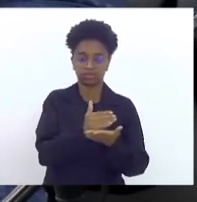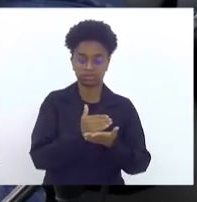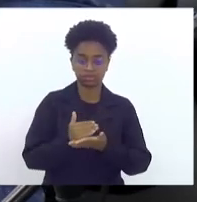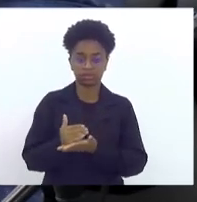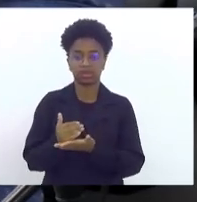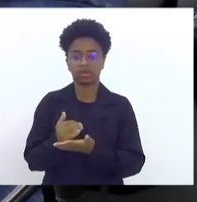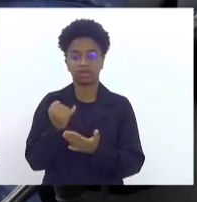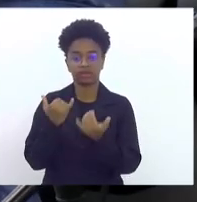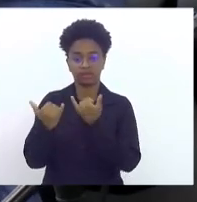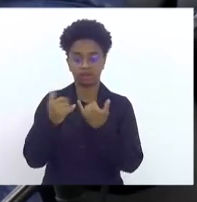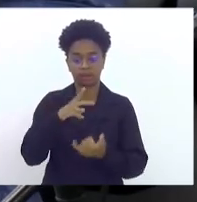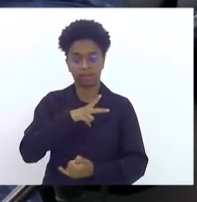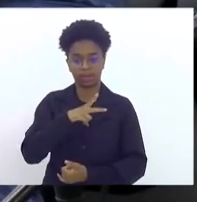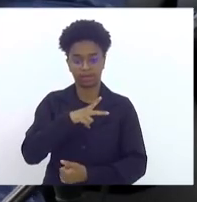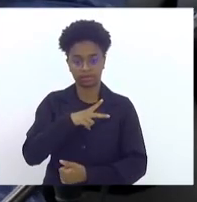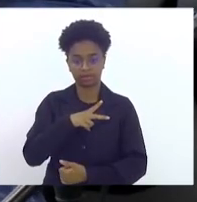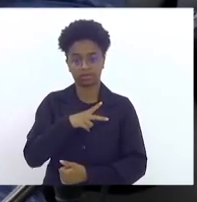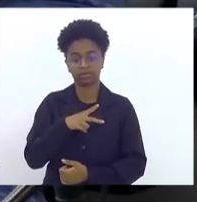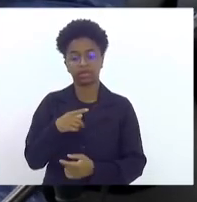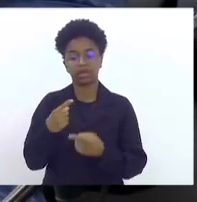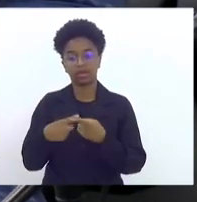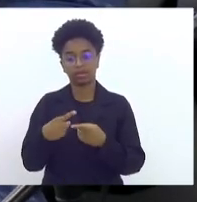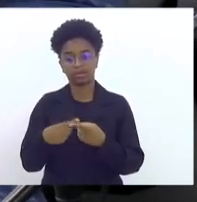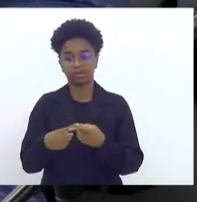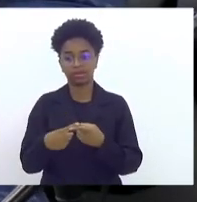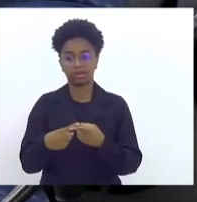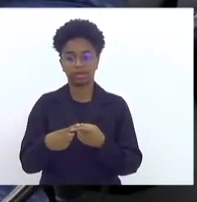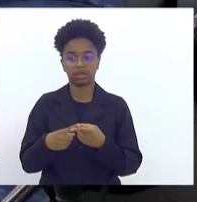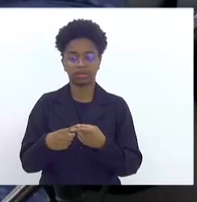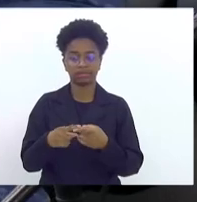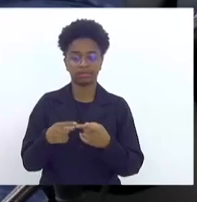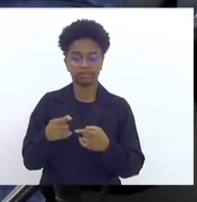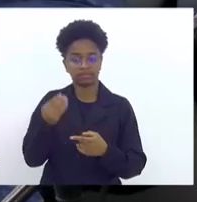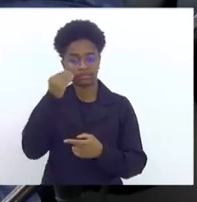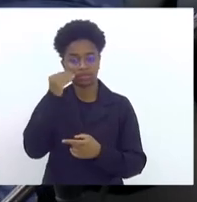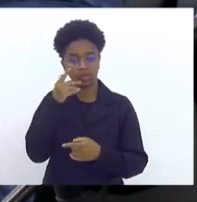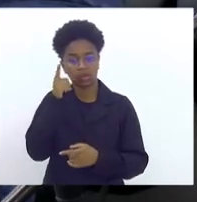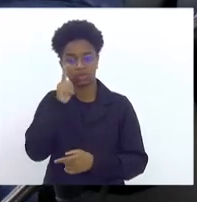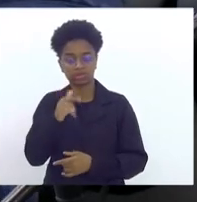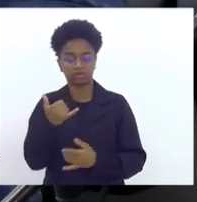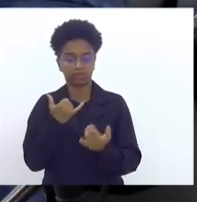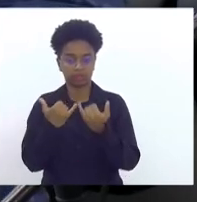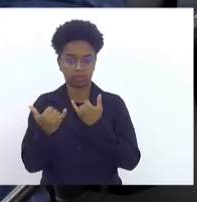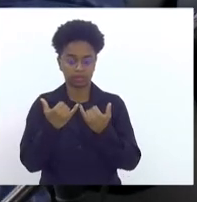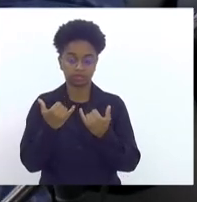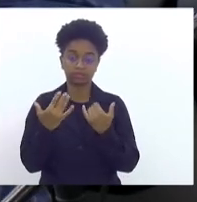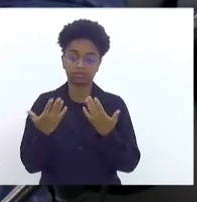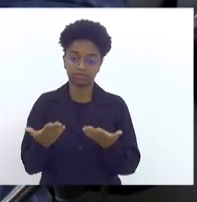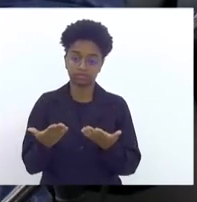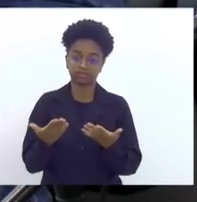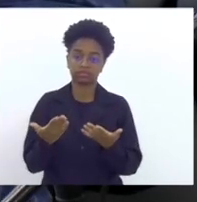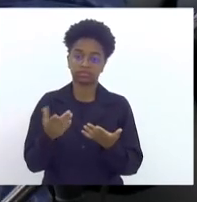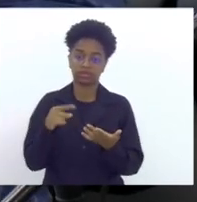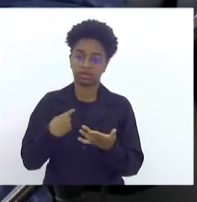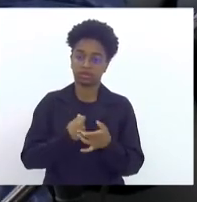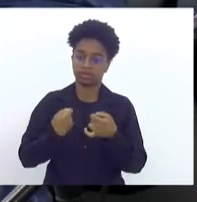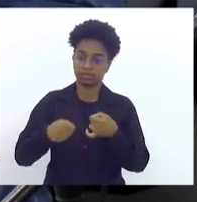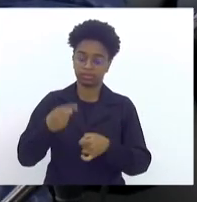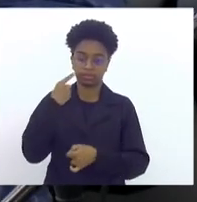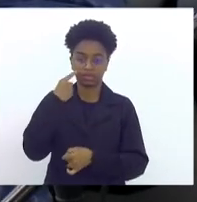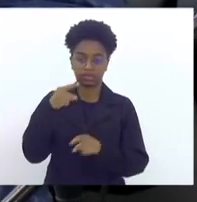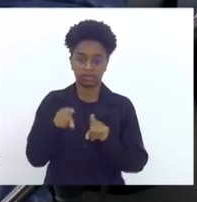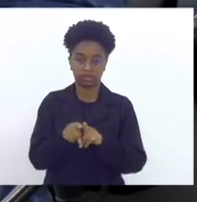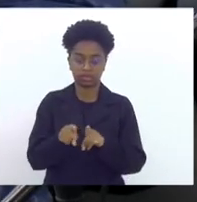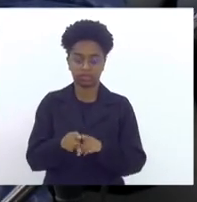dado pessoal porque ele está invadindo o dispositivo para obter essas informações então é uma coisa que pensar também